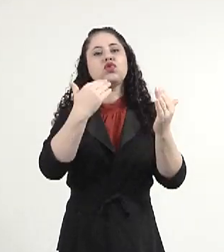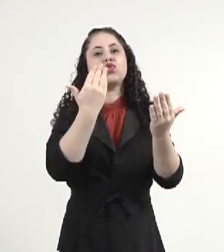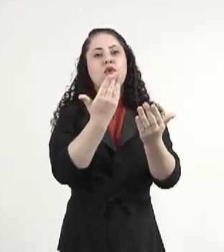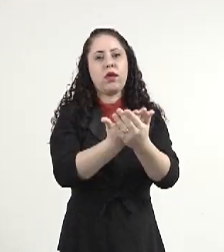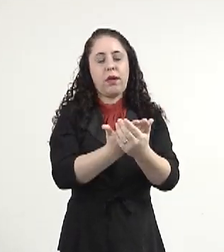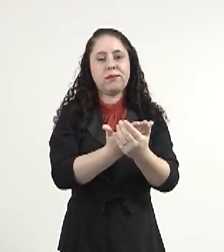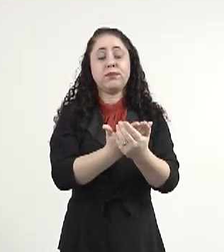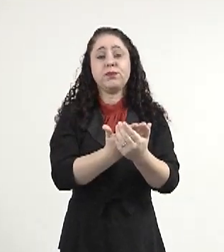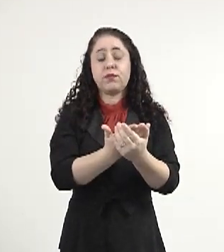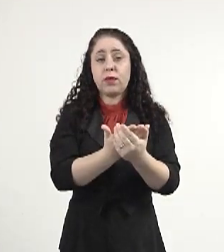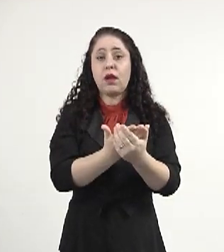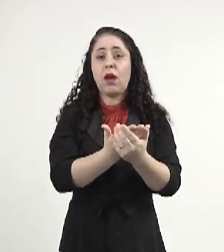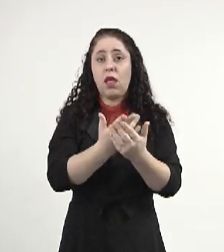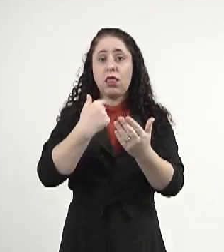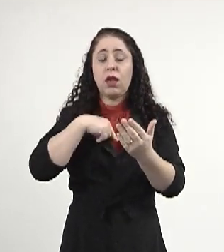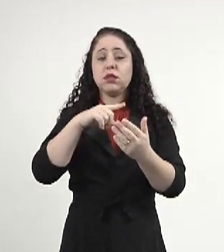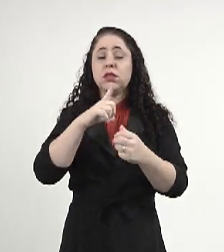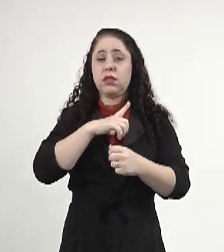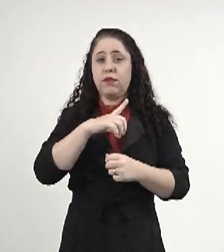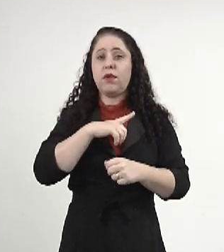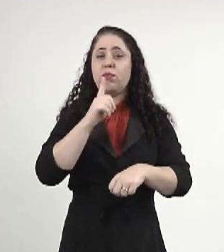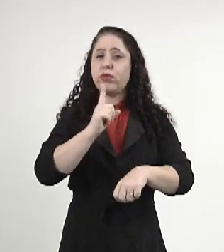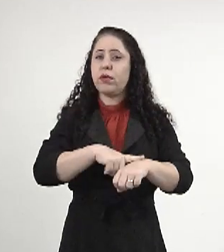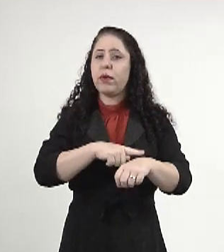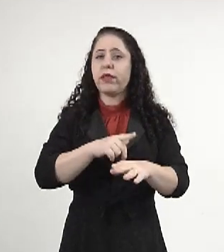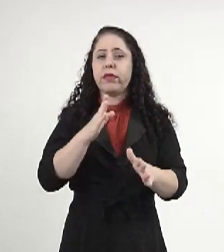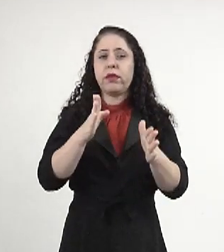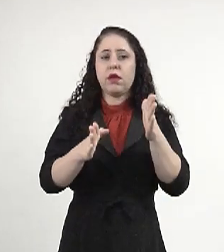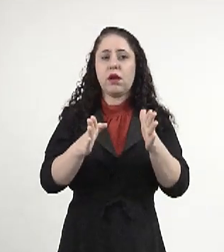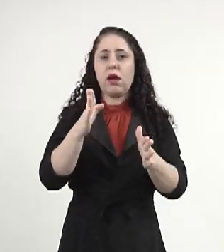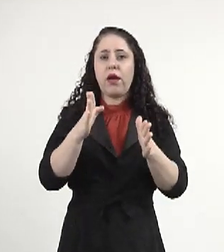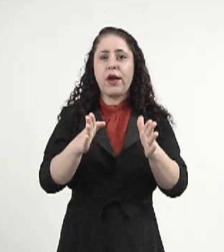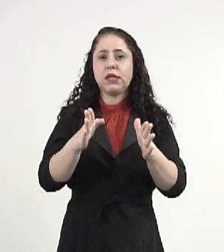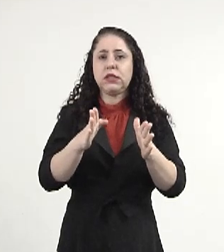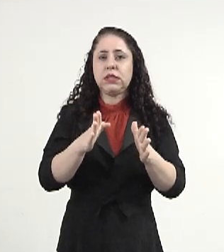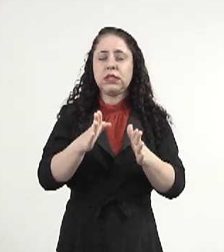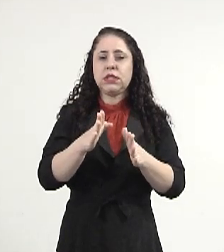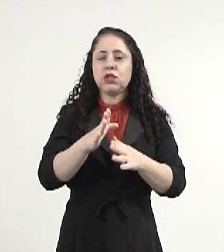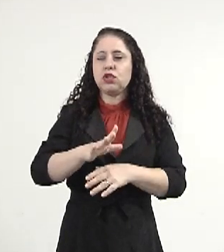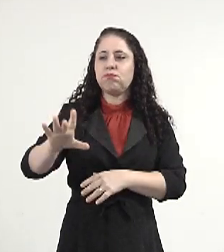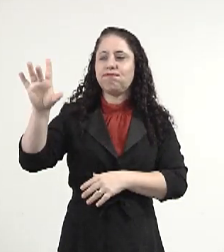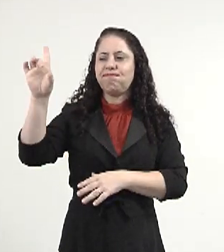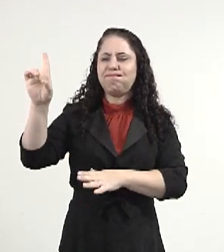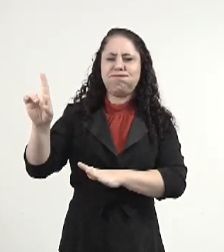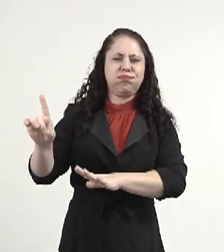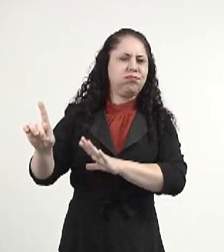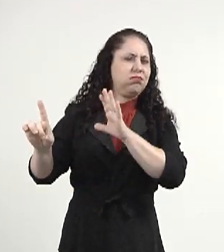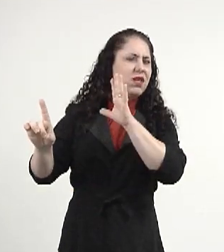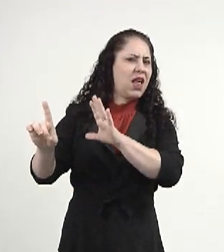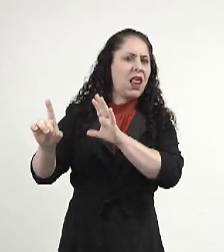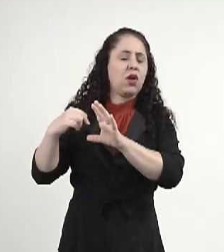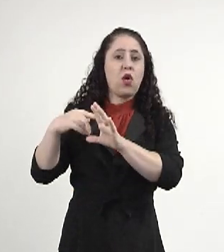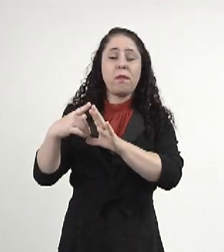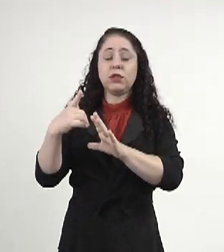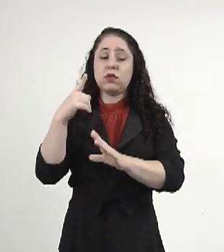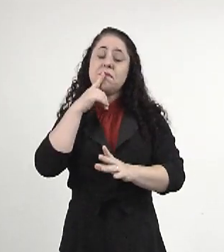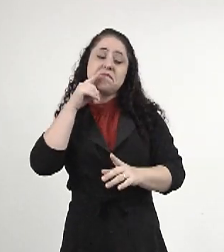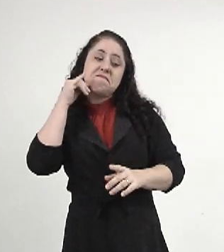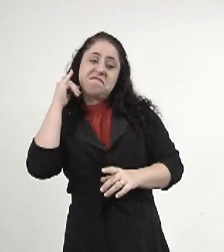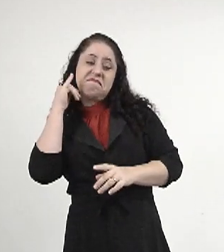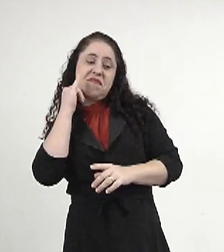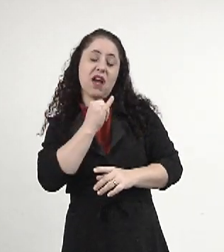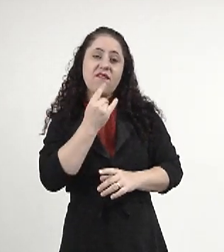escolas. Nós passamos por uma onda que é uma onda da extrema-direita, que começou a acusar as escolas